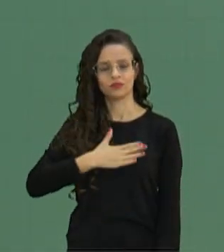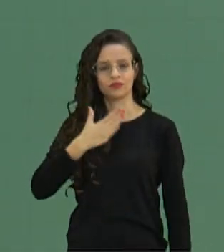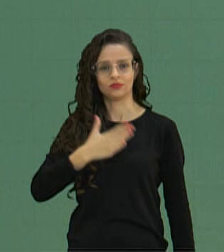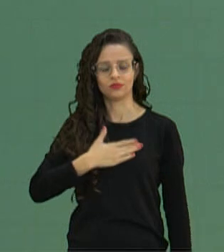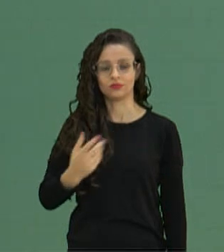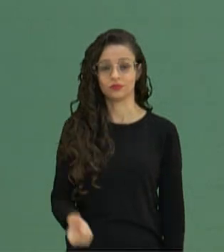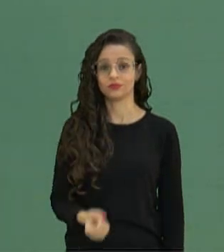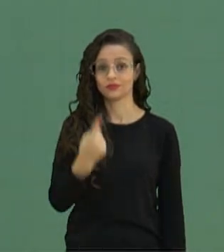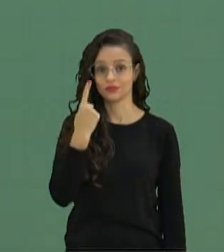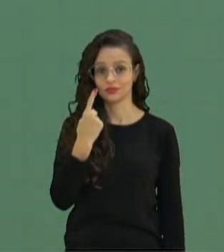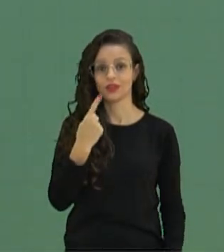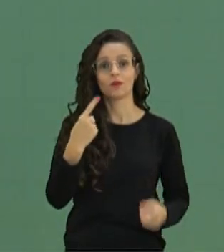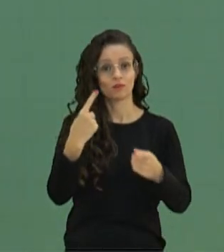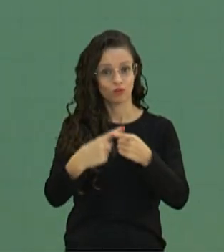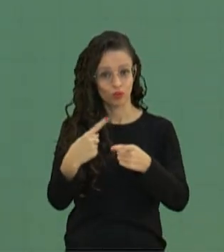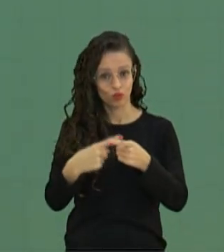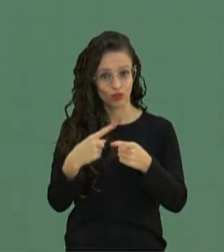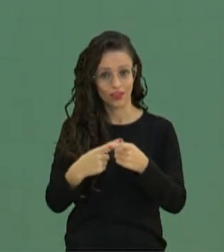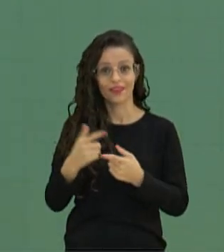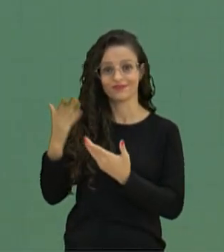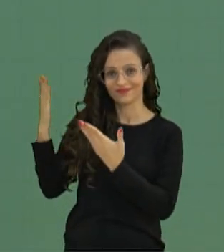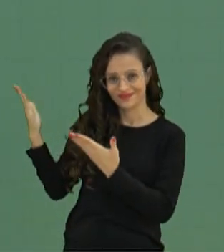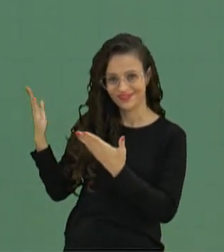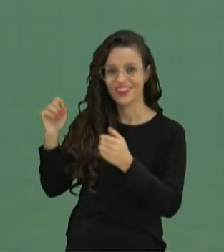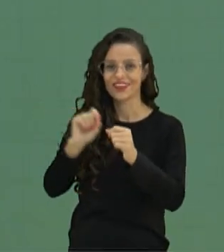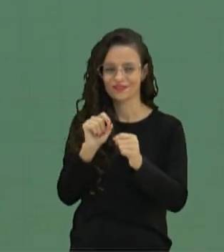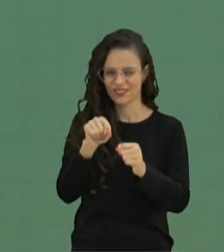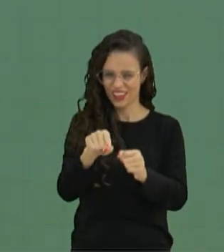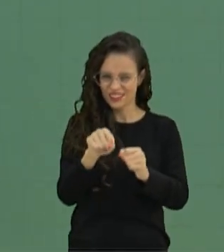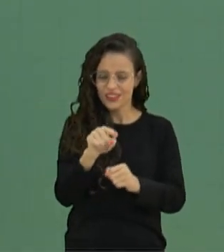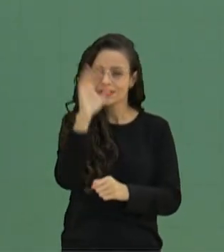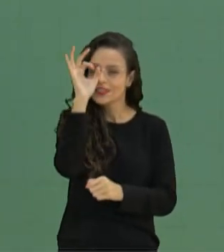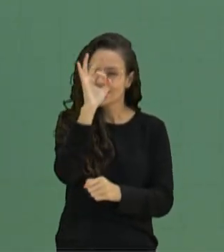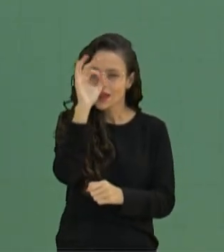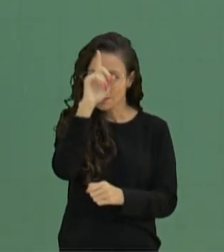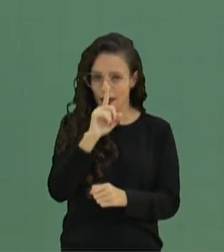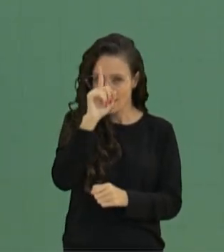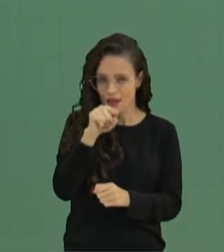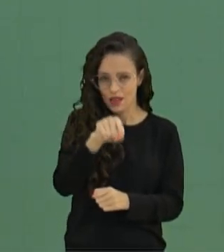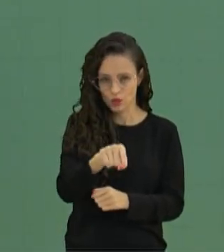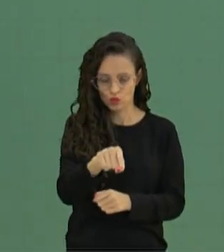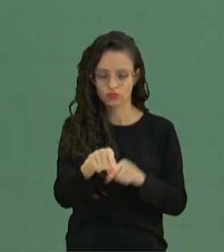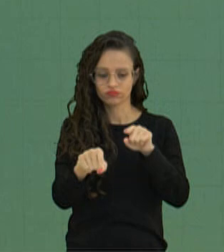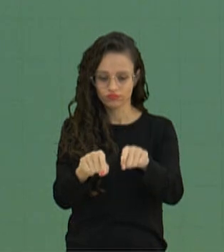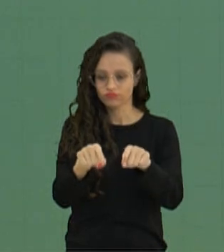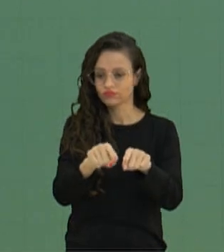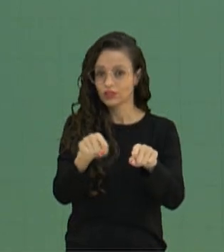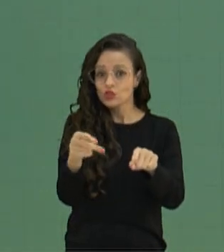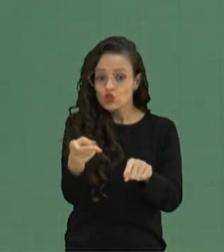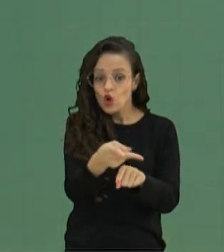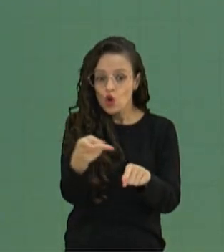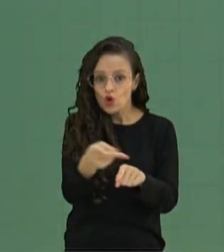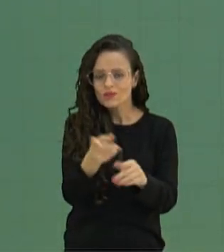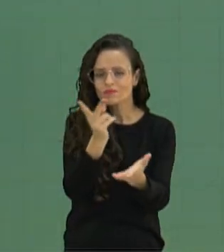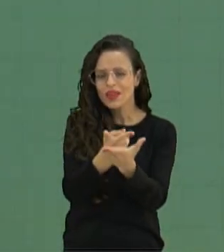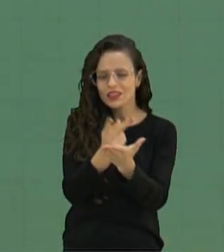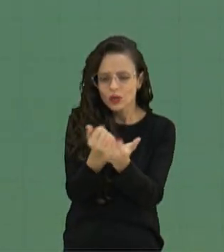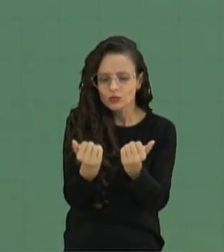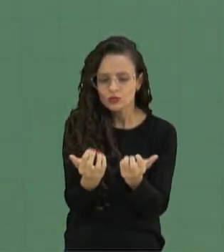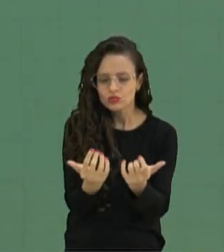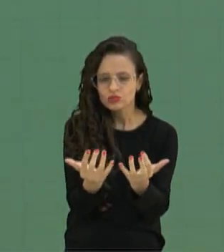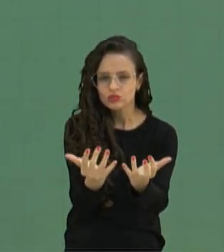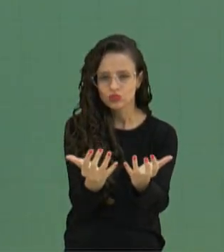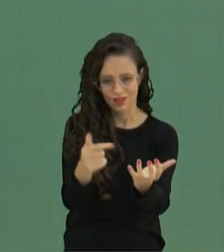surpreendente ainda. Porque do cruzamento entre essas duas plantas de semente amarela, que vieram da